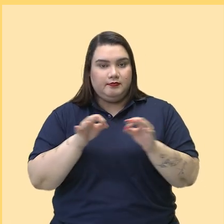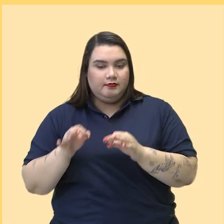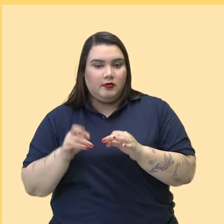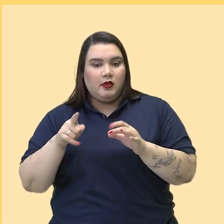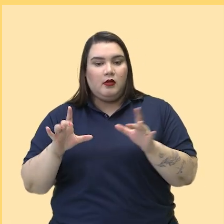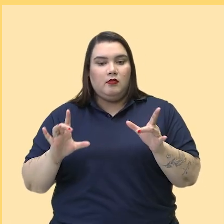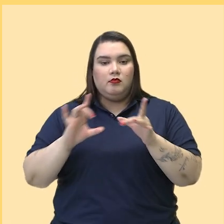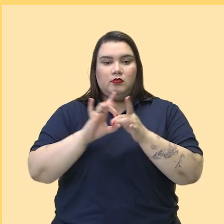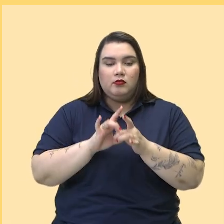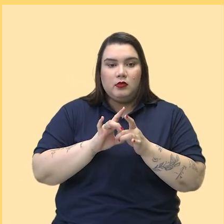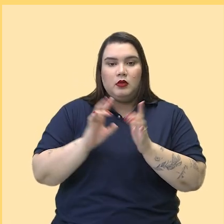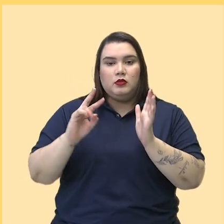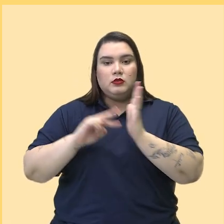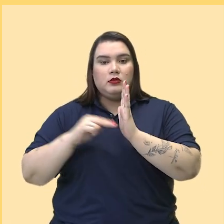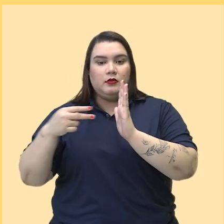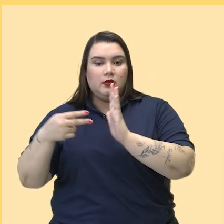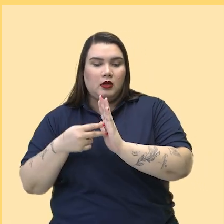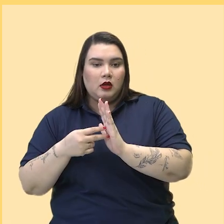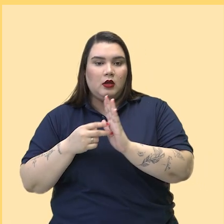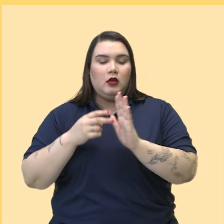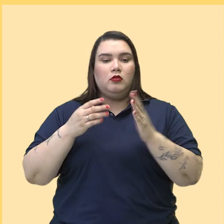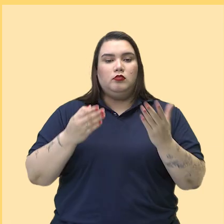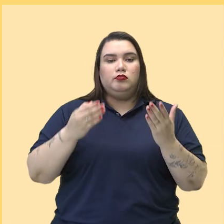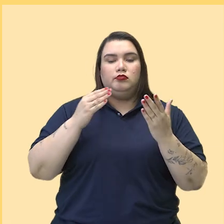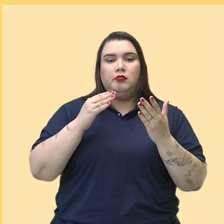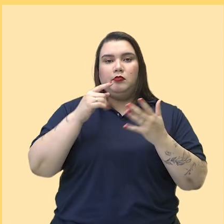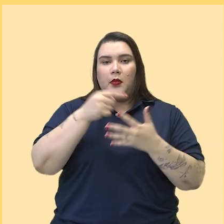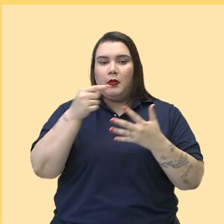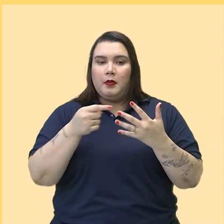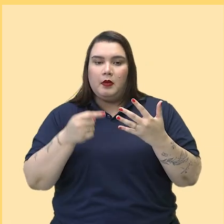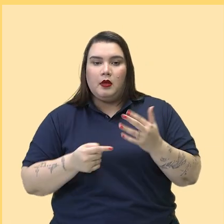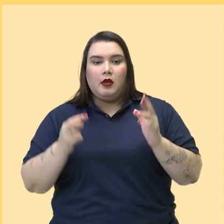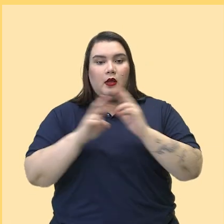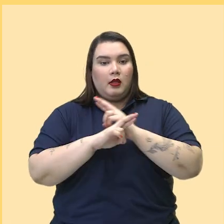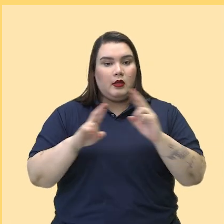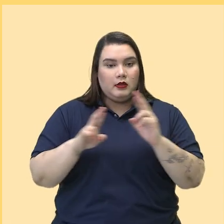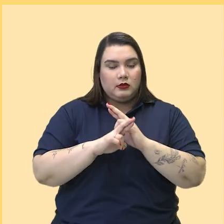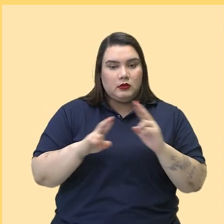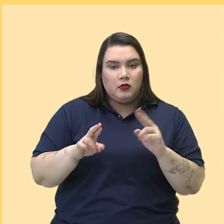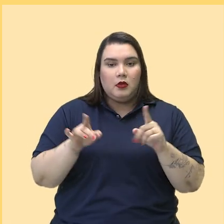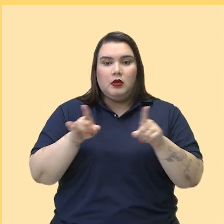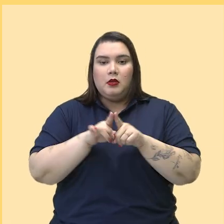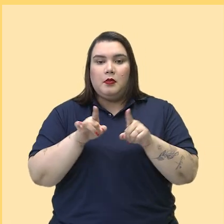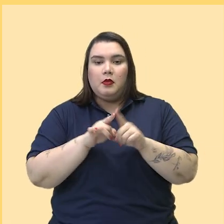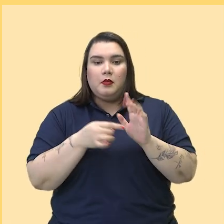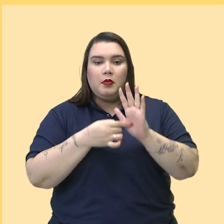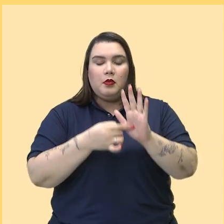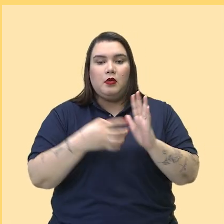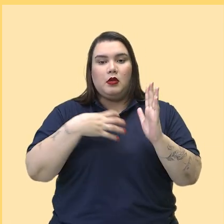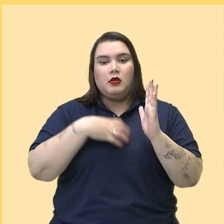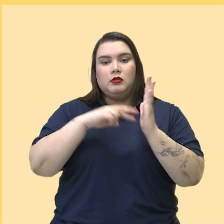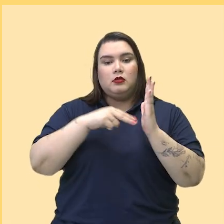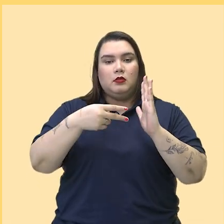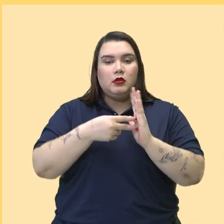questão do sinal, do significante, trazendo essa relação com a forma e trazendo a